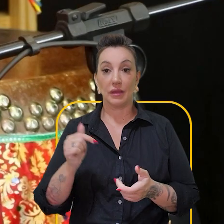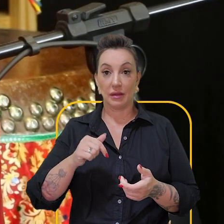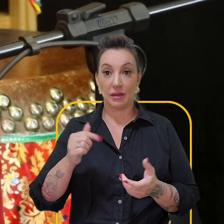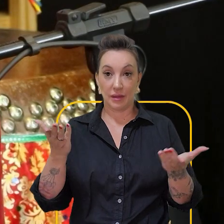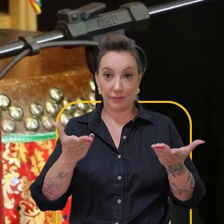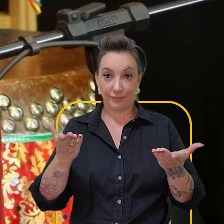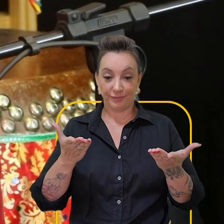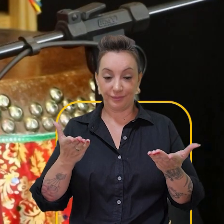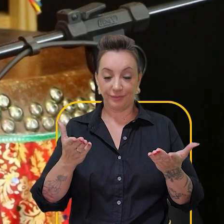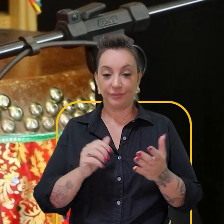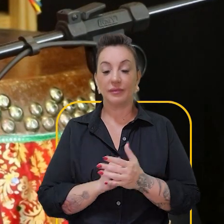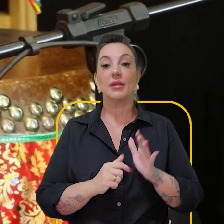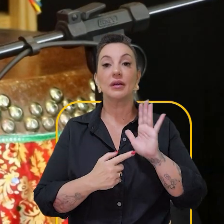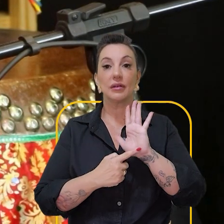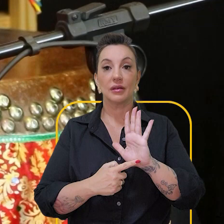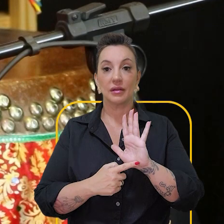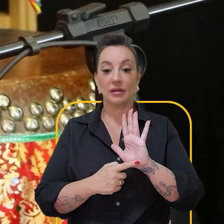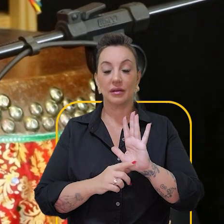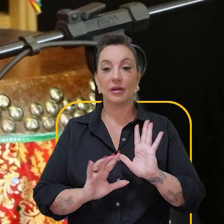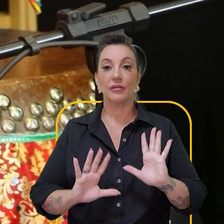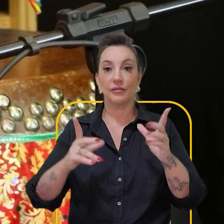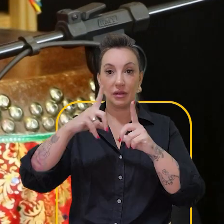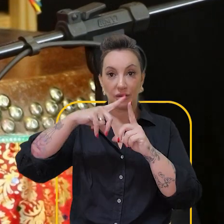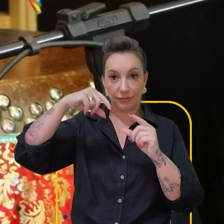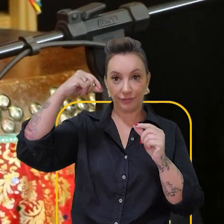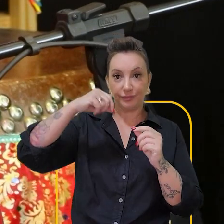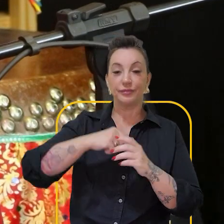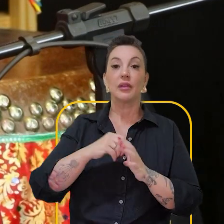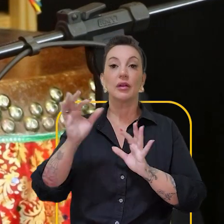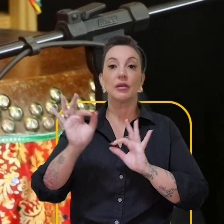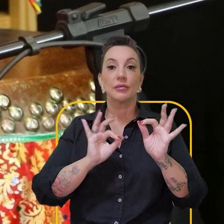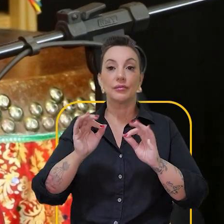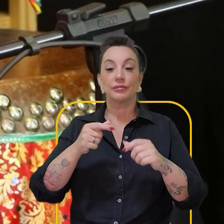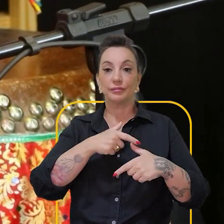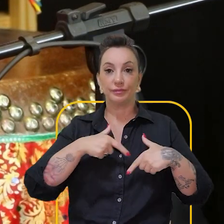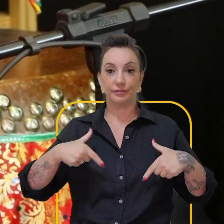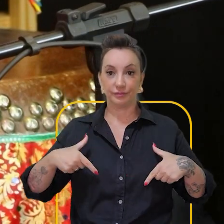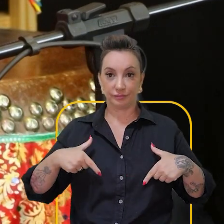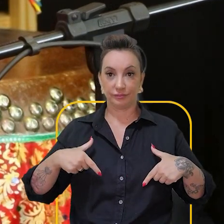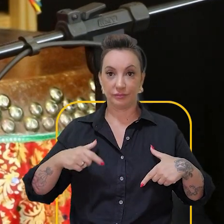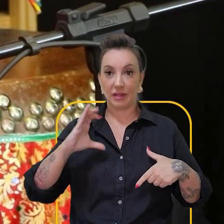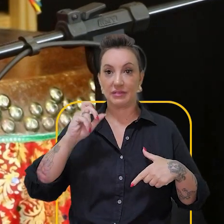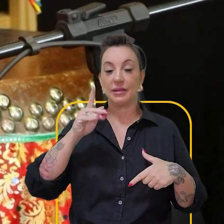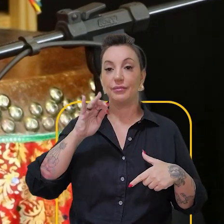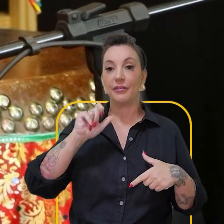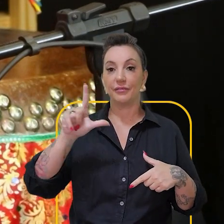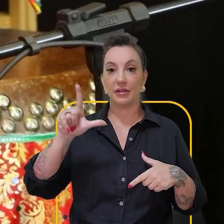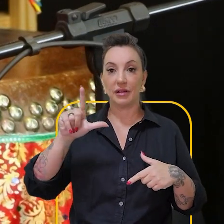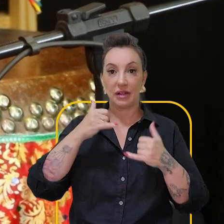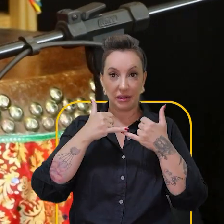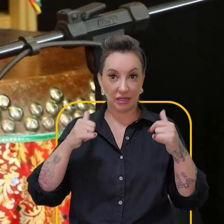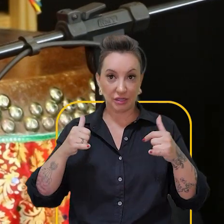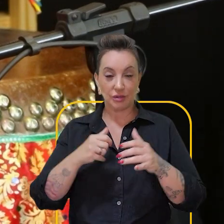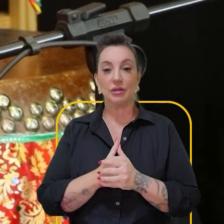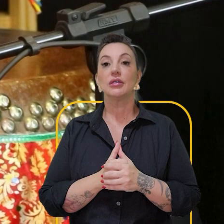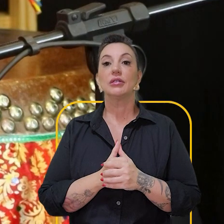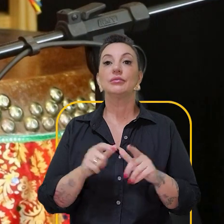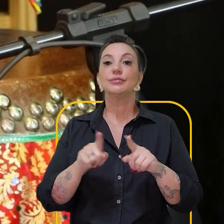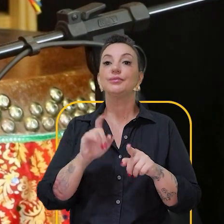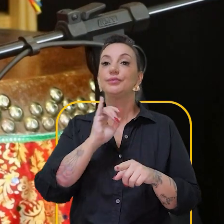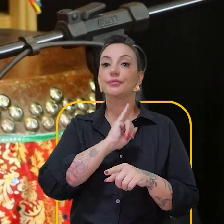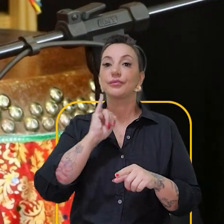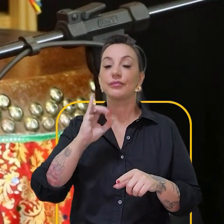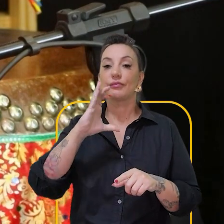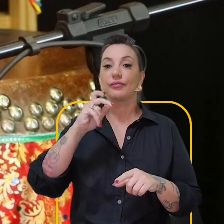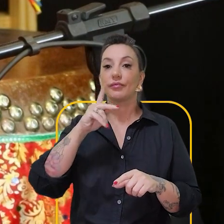esse episódio aqui é um episódio apresentado pelo festival da lua projeto patrocinado pelo pela CPFL energia